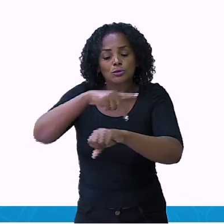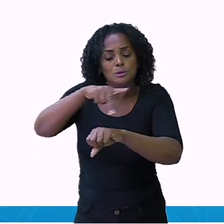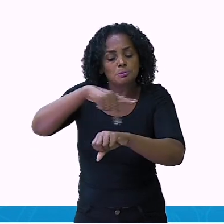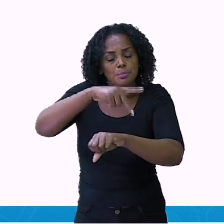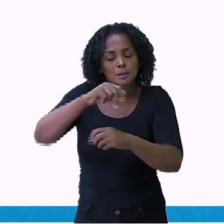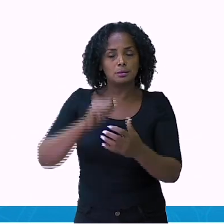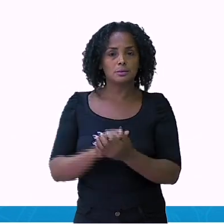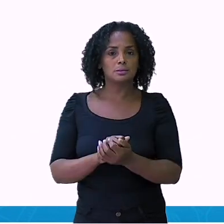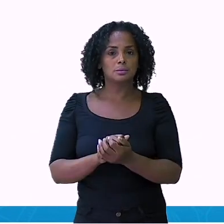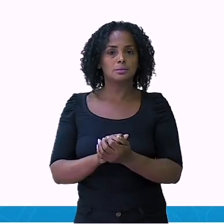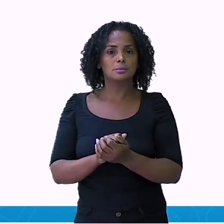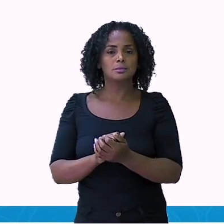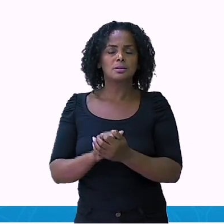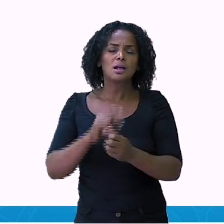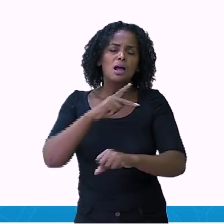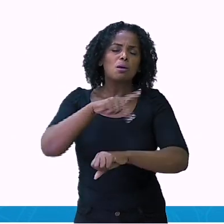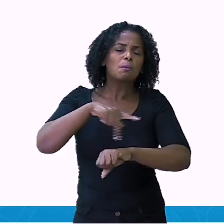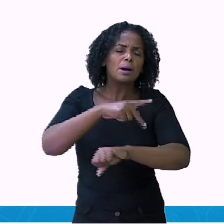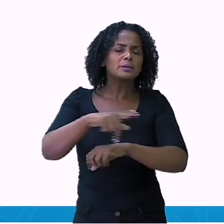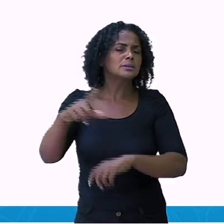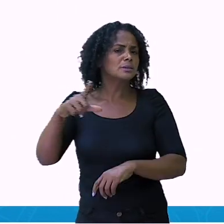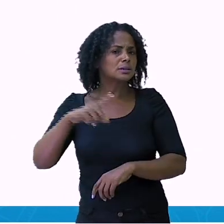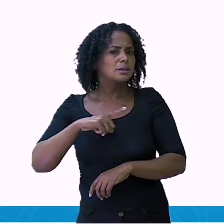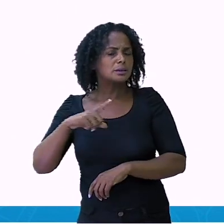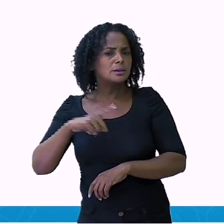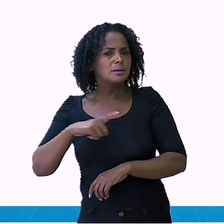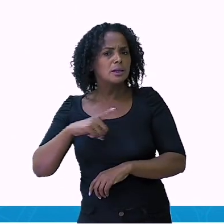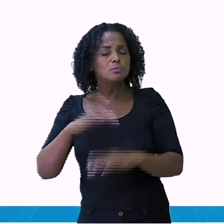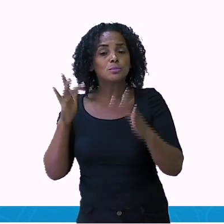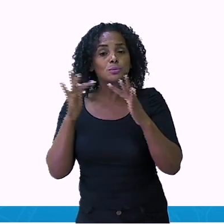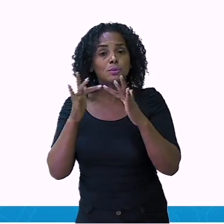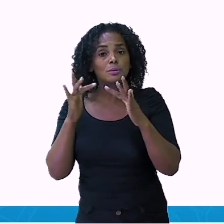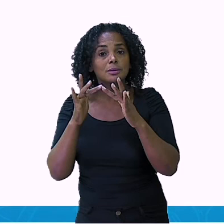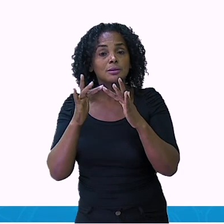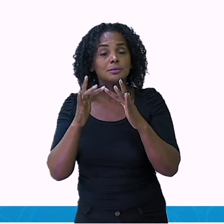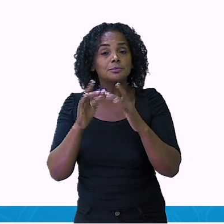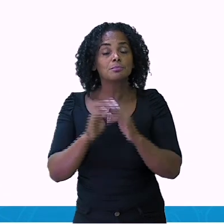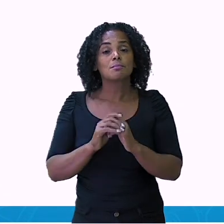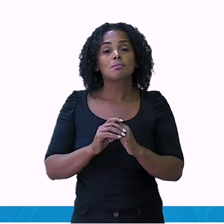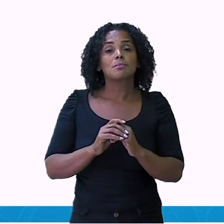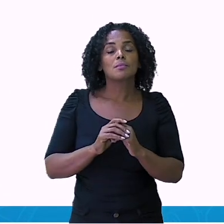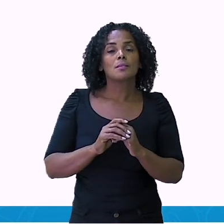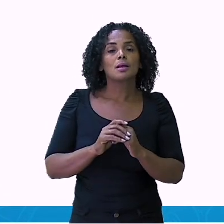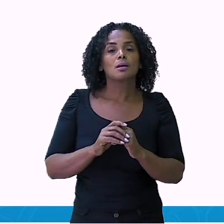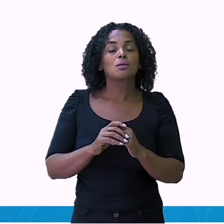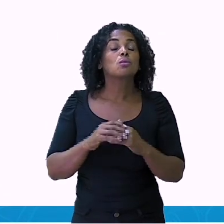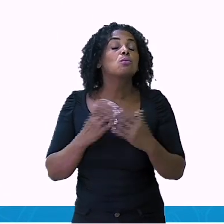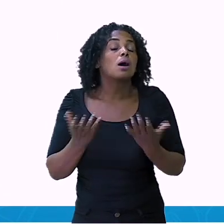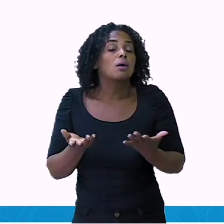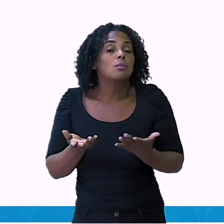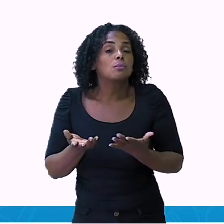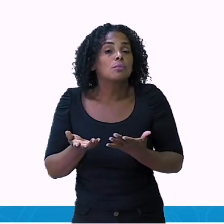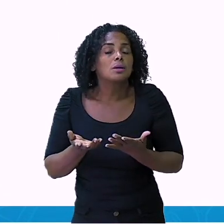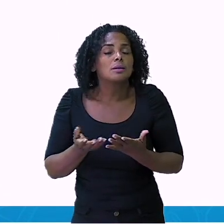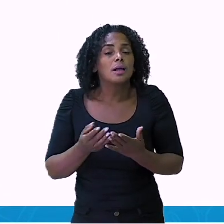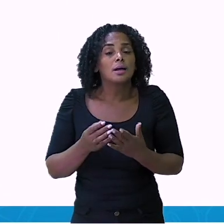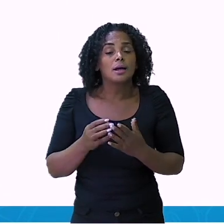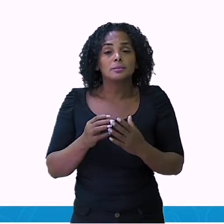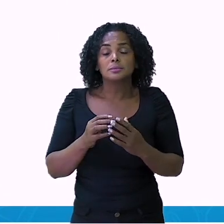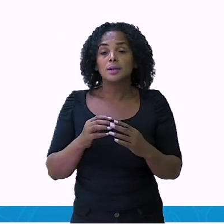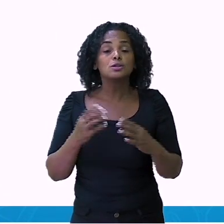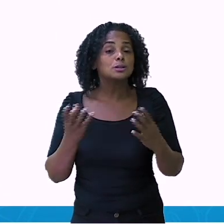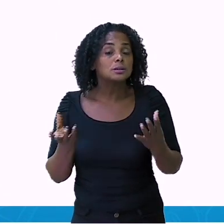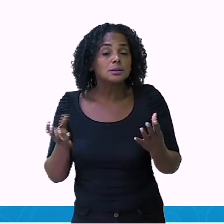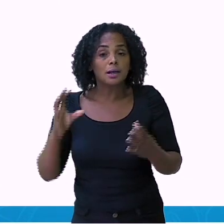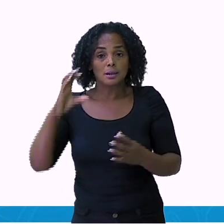Um país que a gente tem muito estabelece muito contato é a China. E o que a gente busca da China, né? Que são